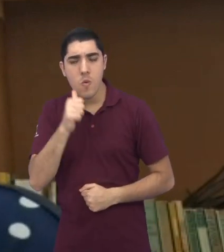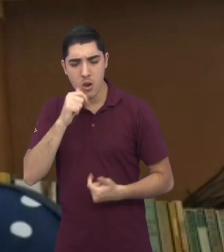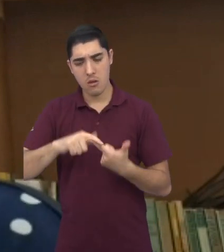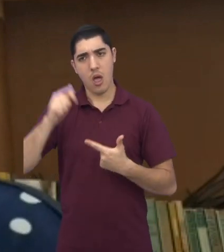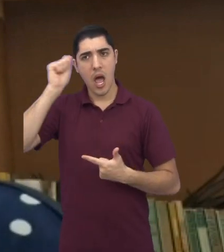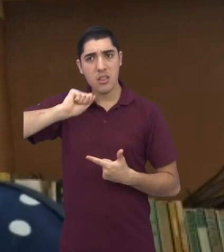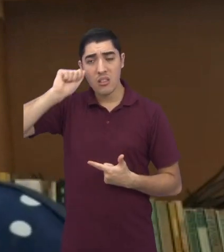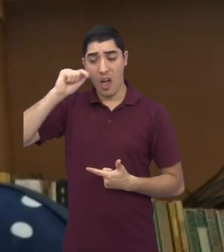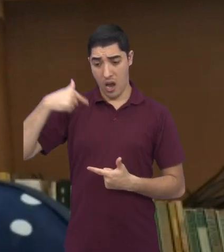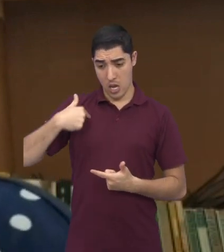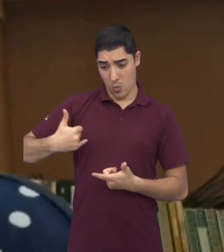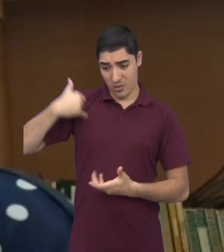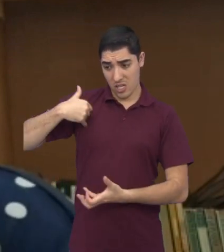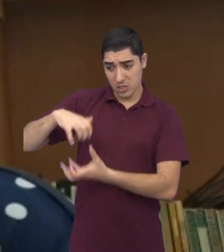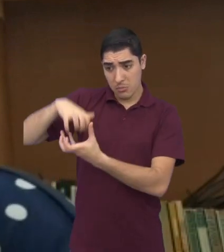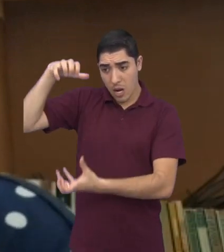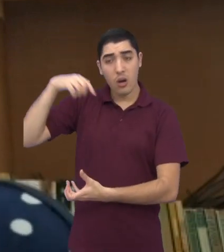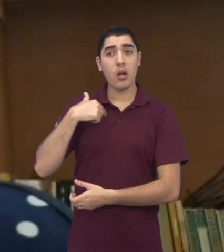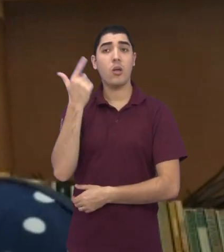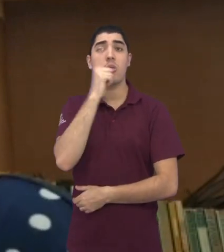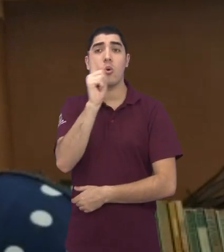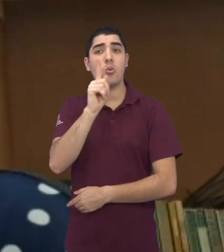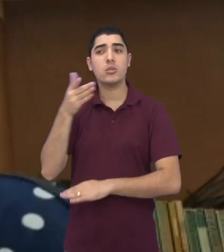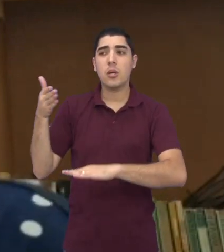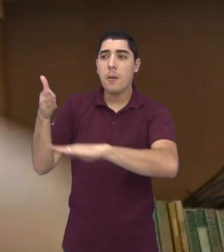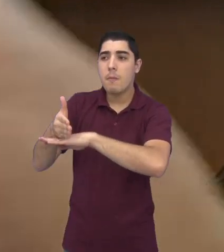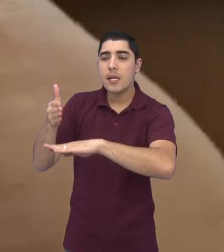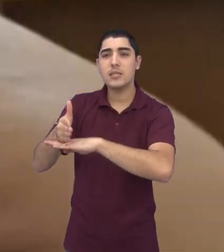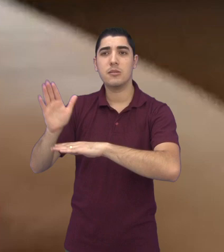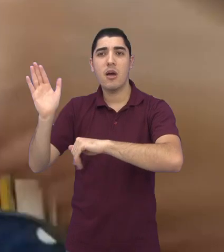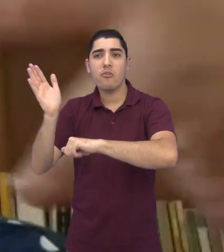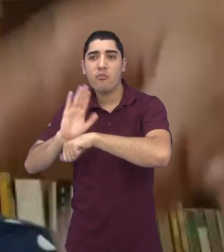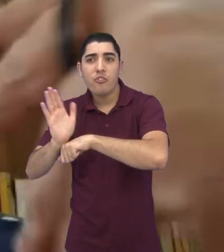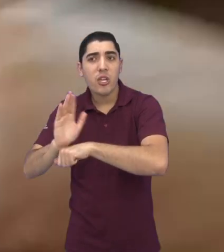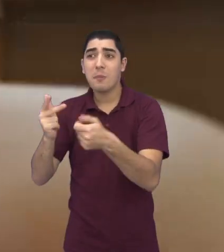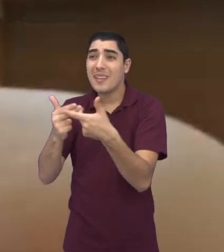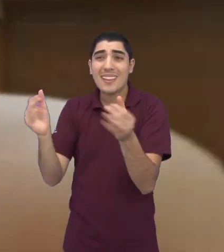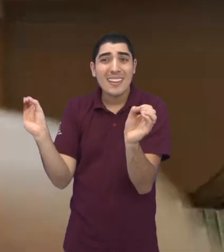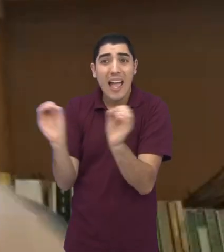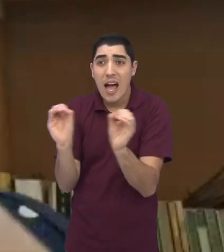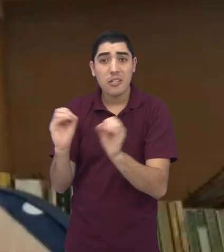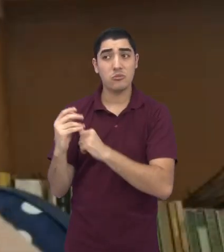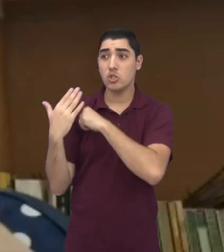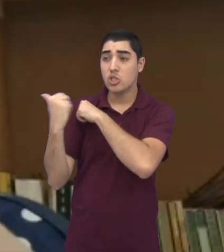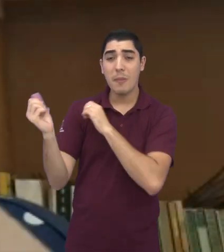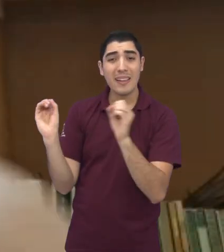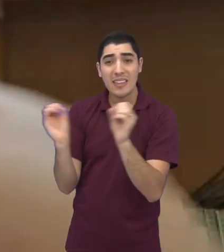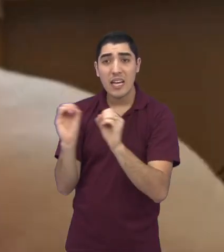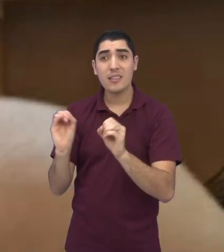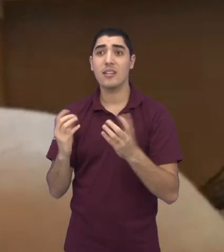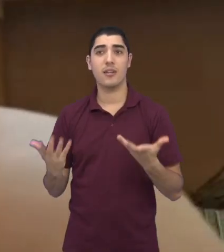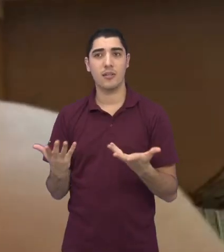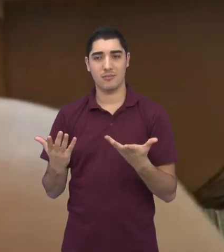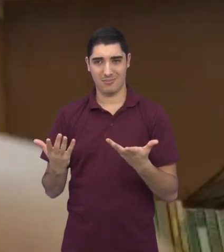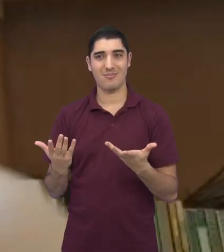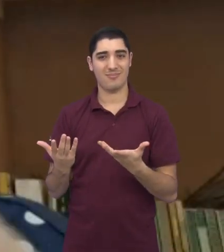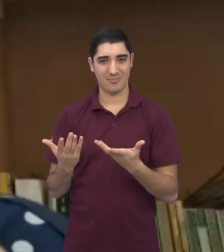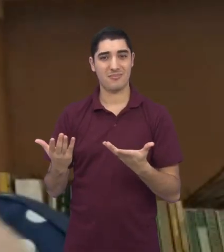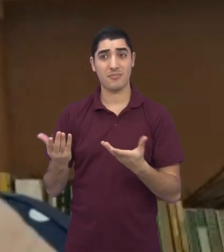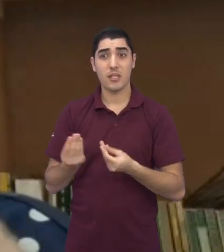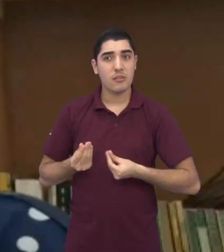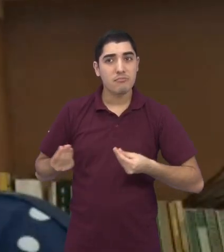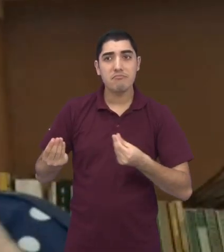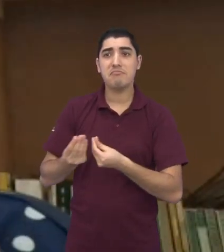atriz, depois de mais velha, não consegue nenhum papel que não seja de mãe, de doente, de sofredora, e não vira mais a mocinha, não há